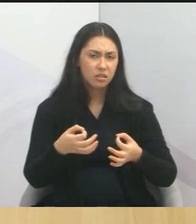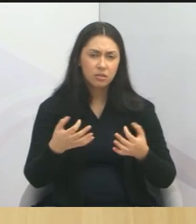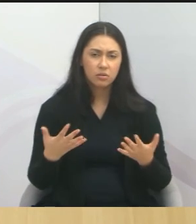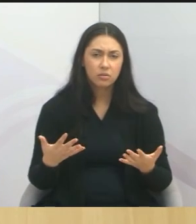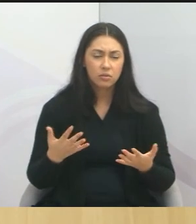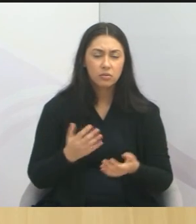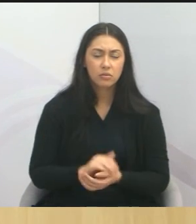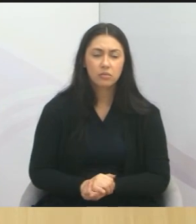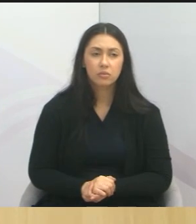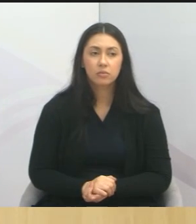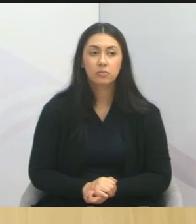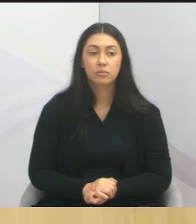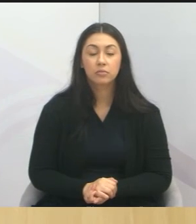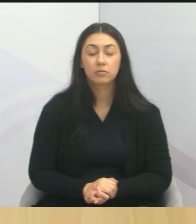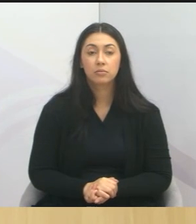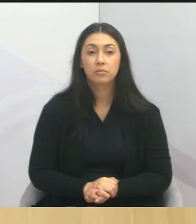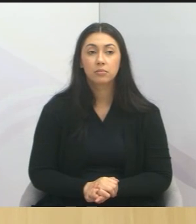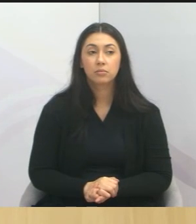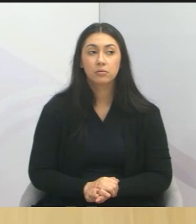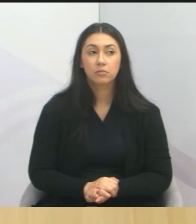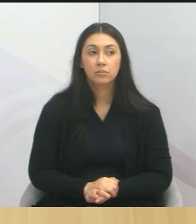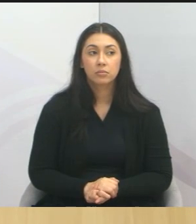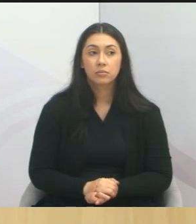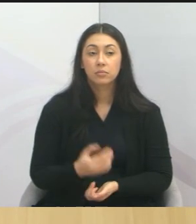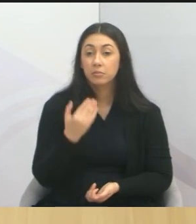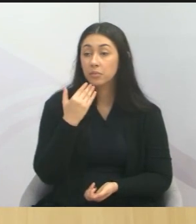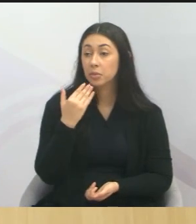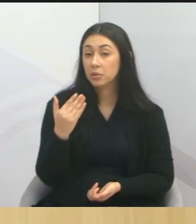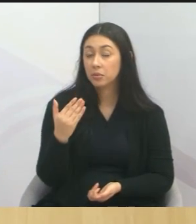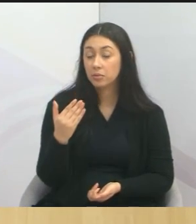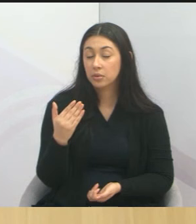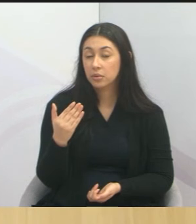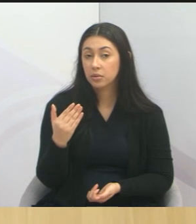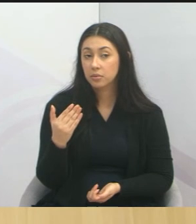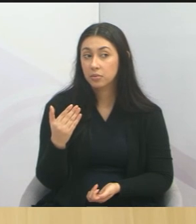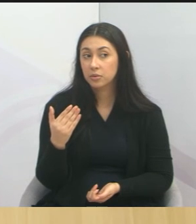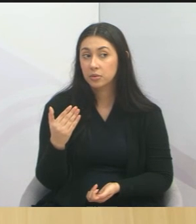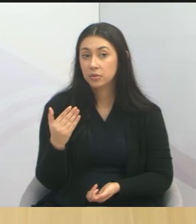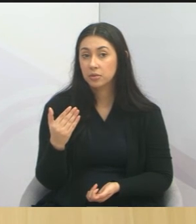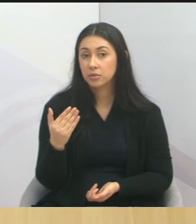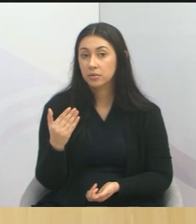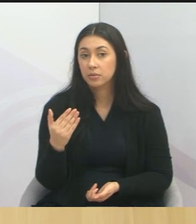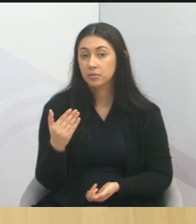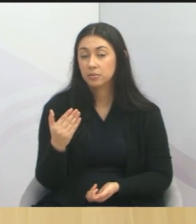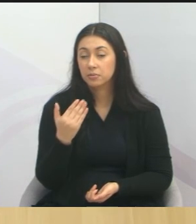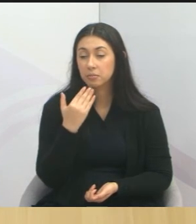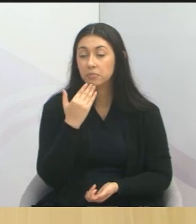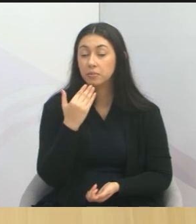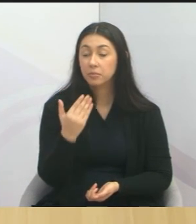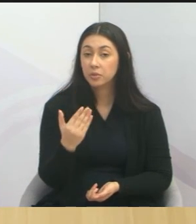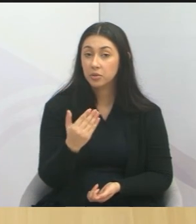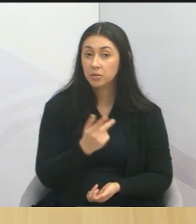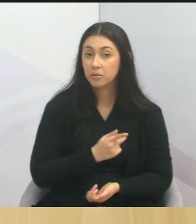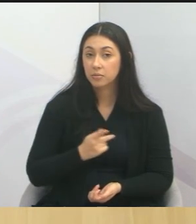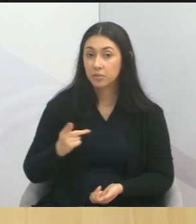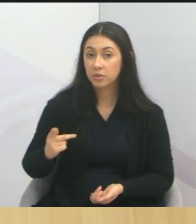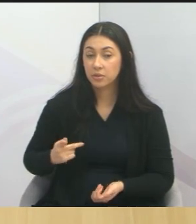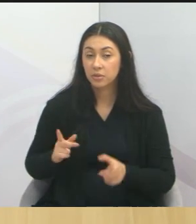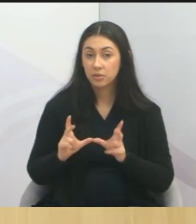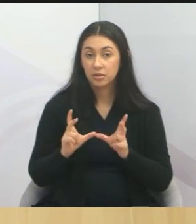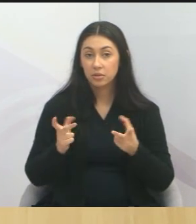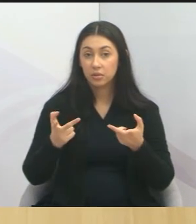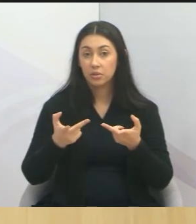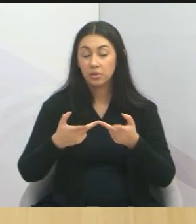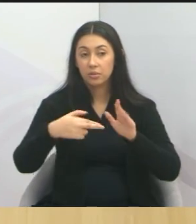convite o que queremos olha excelentíssimo senhor' on que queremos ouvido aprovado pelo